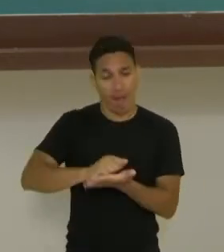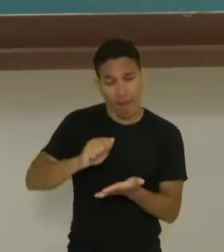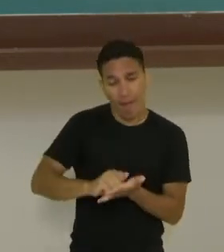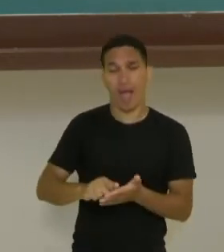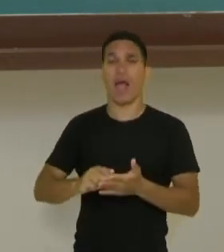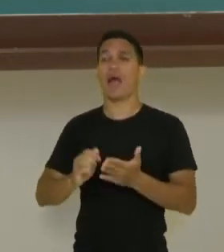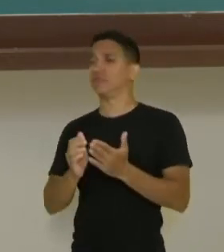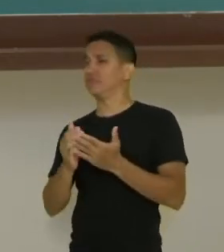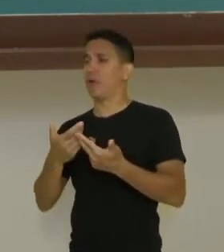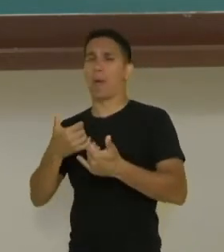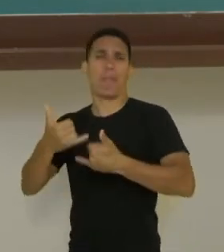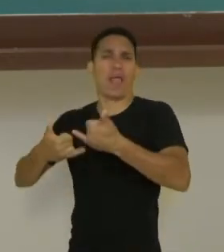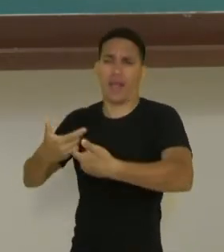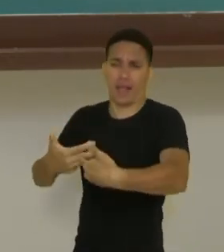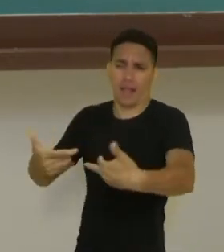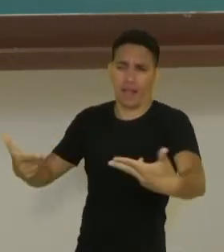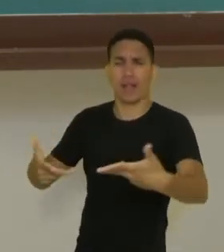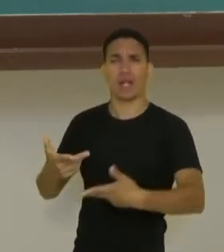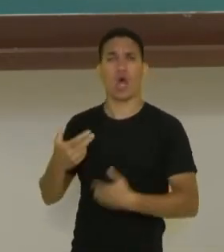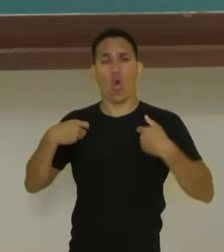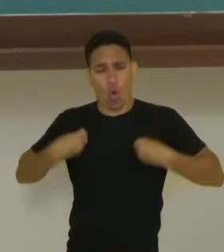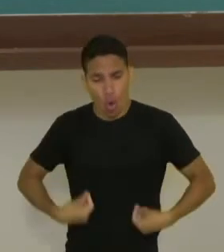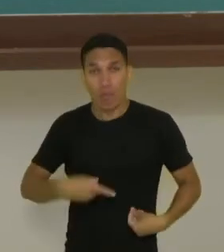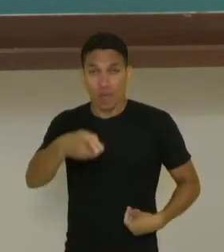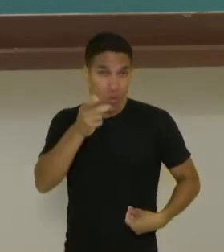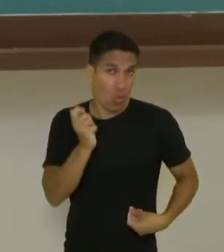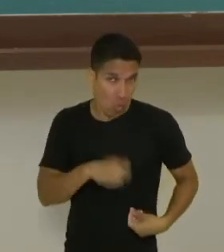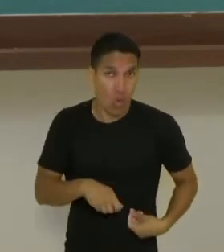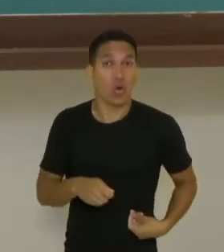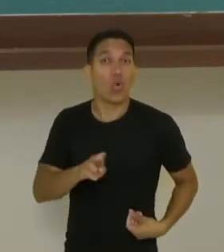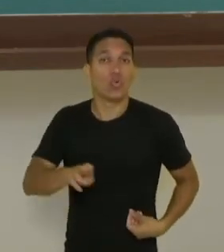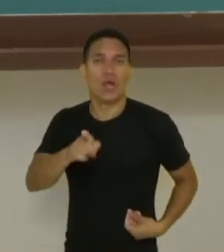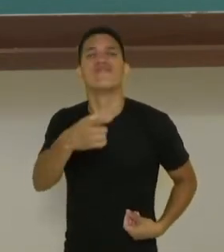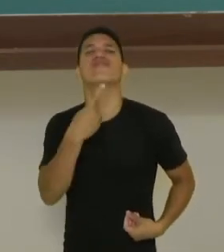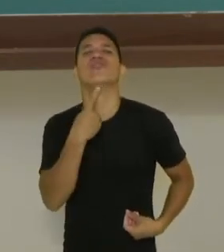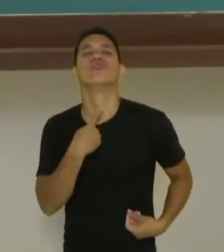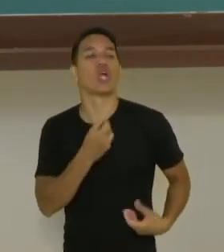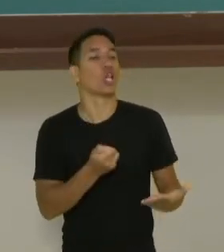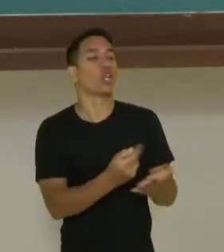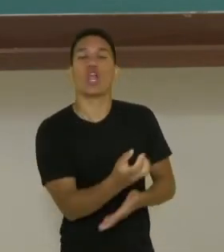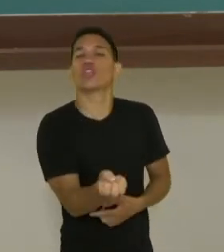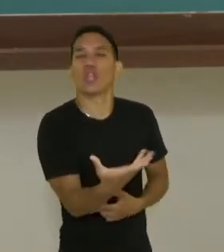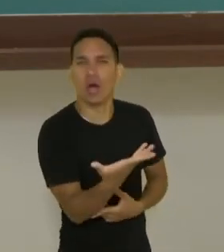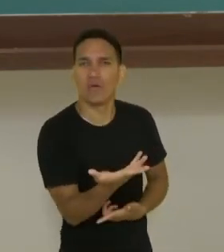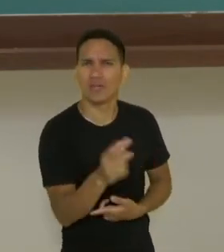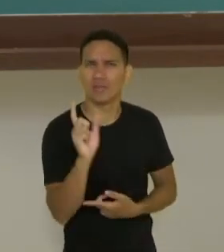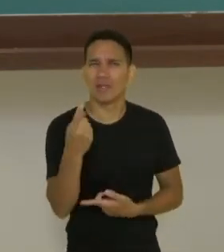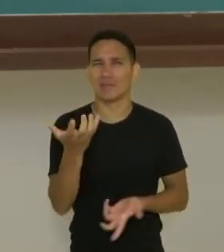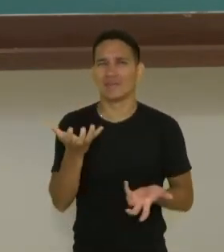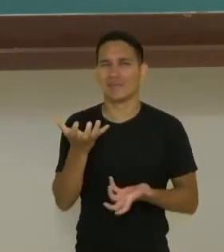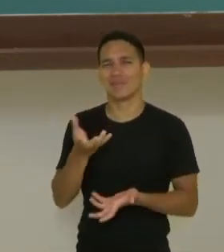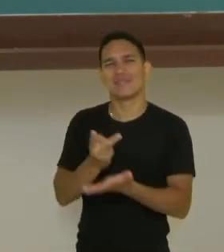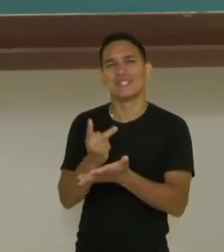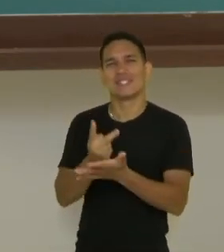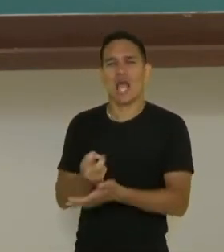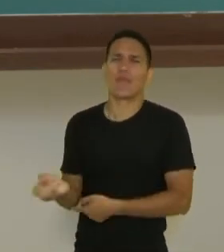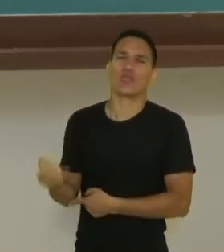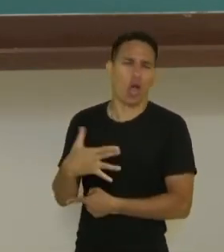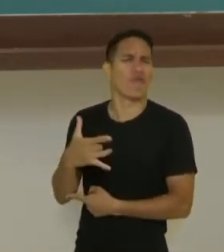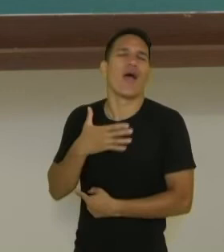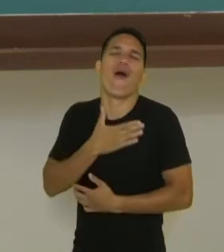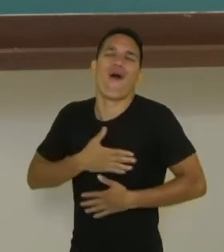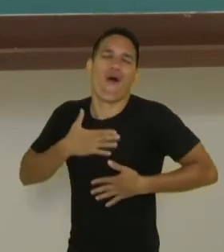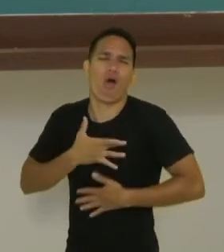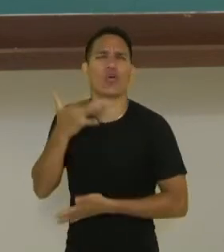roupa, e você ainda pode utilizá-lo. E aí você quer um novo. A gente sempre quer tudo novinho, né? É gostoso comprar